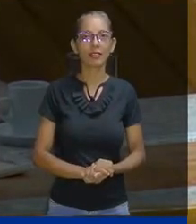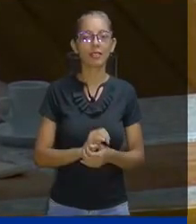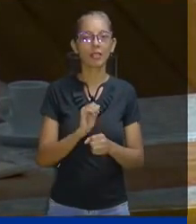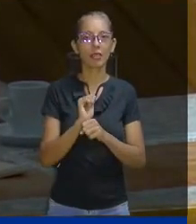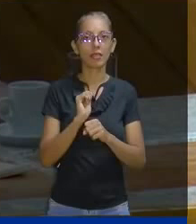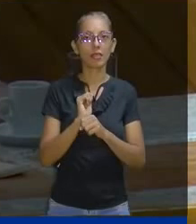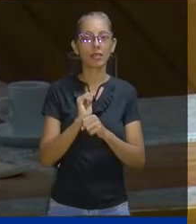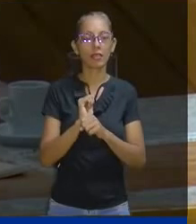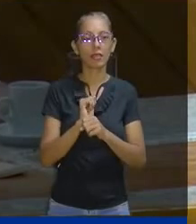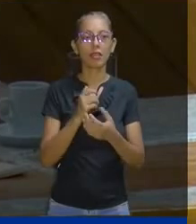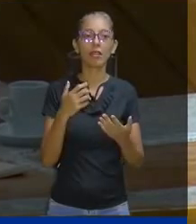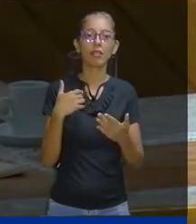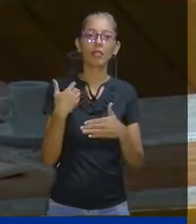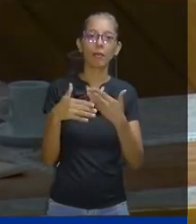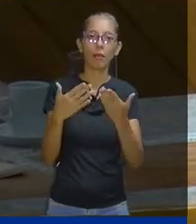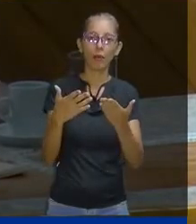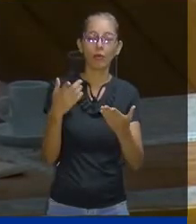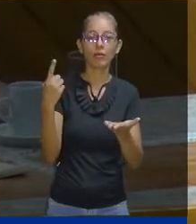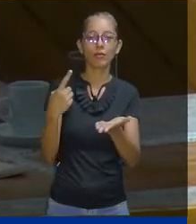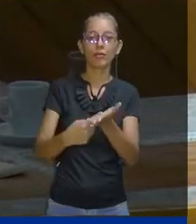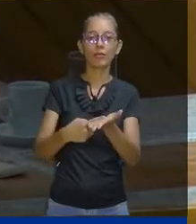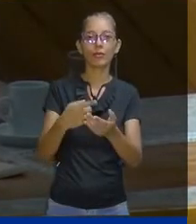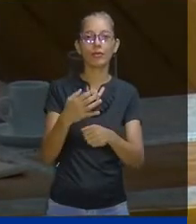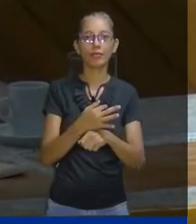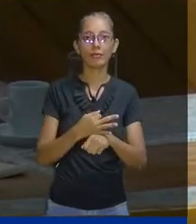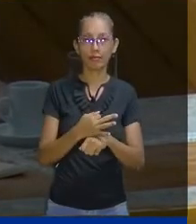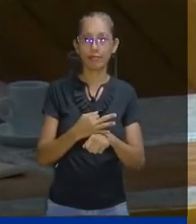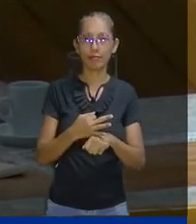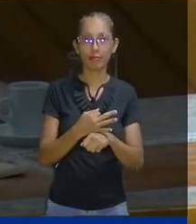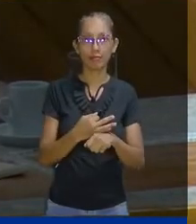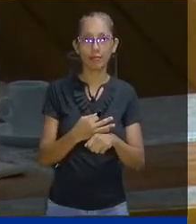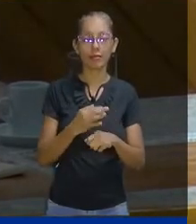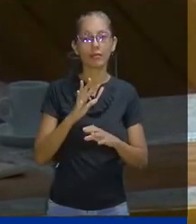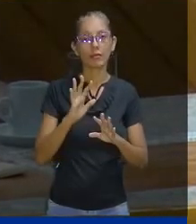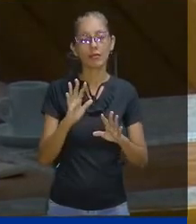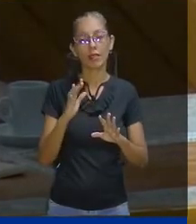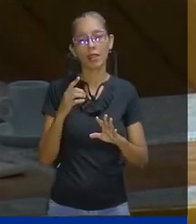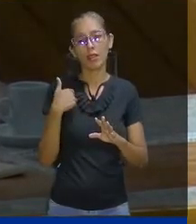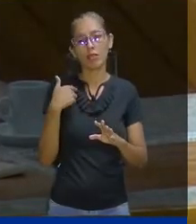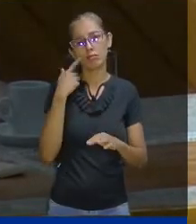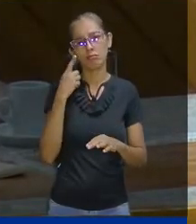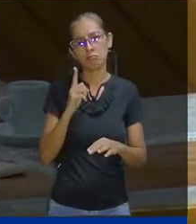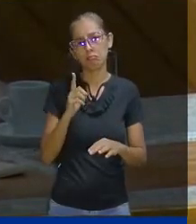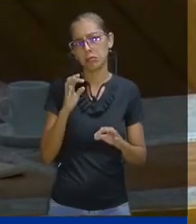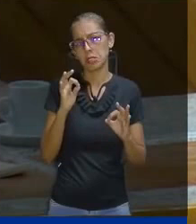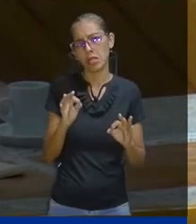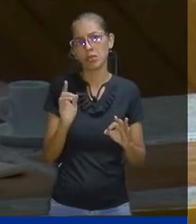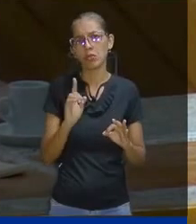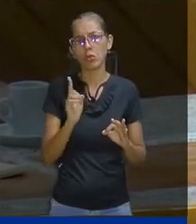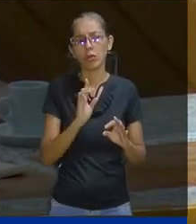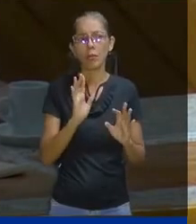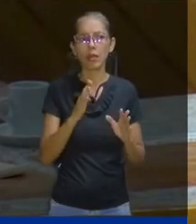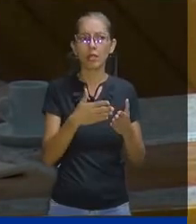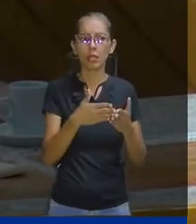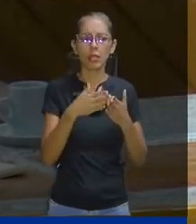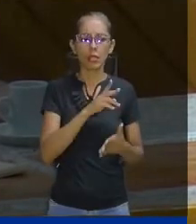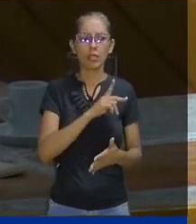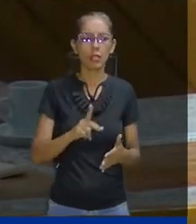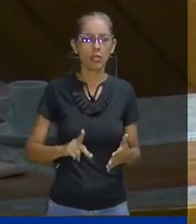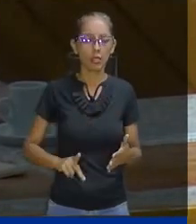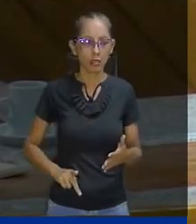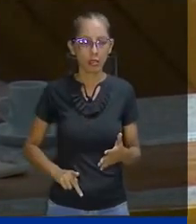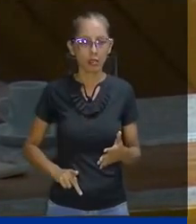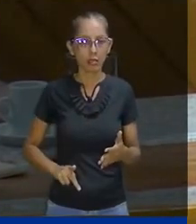Eu não sei se é o momento adequado, mas eu gostaria de pedir que a presidência oficiasse ao nosso tribunal, a Corregedoria